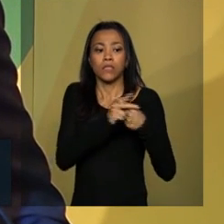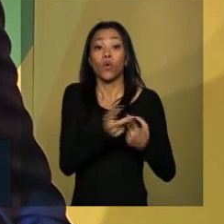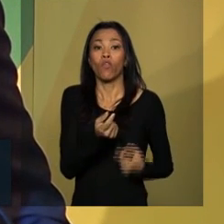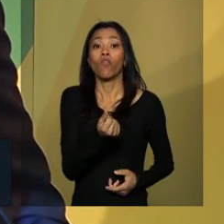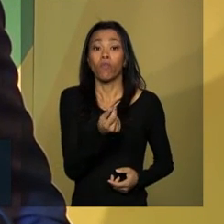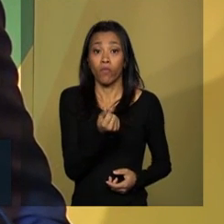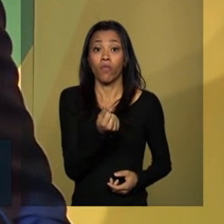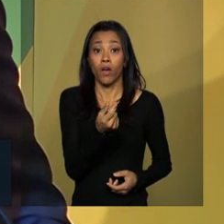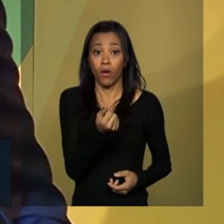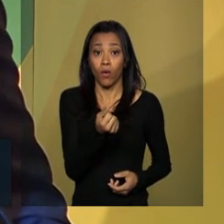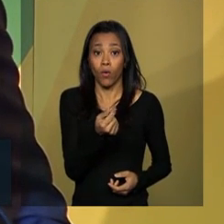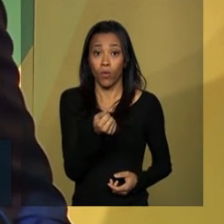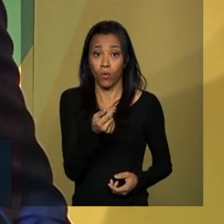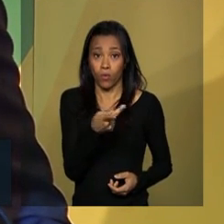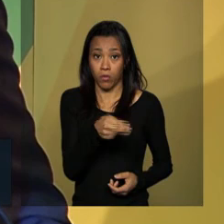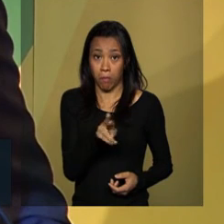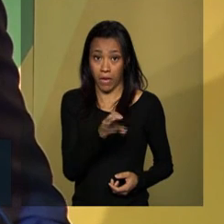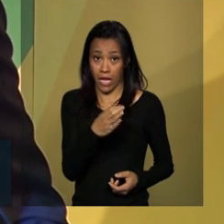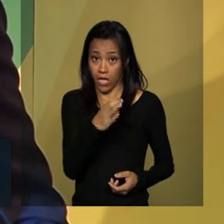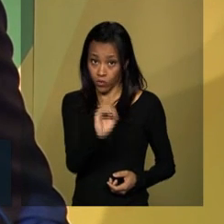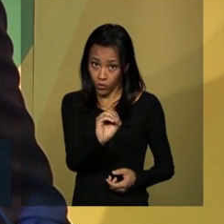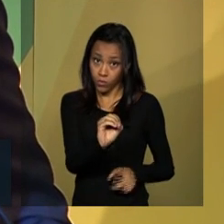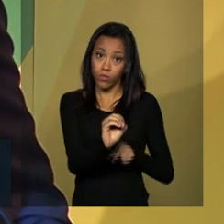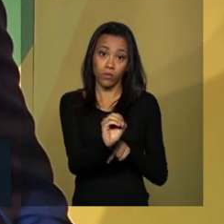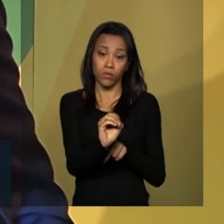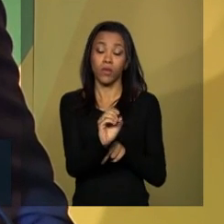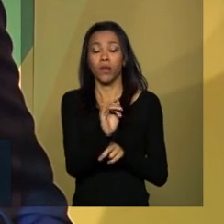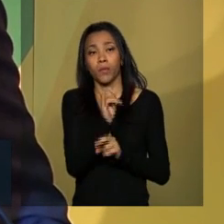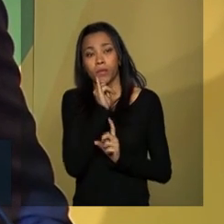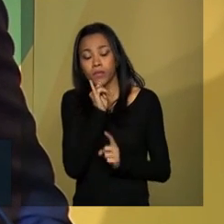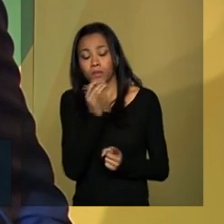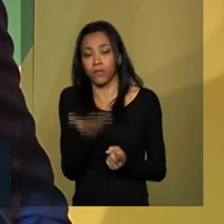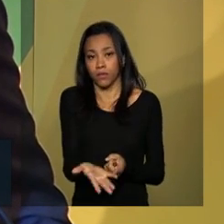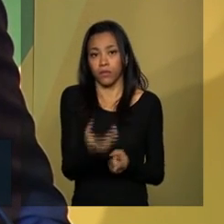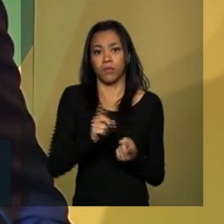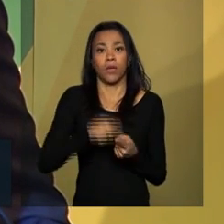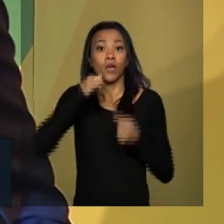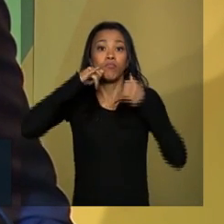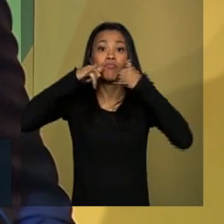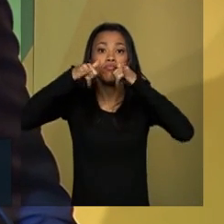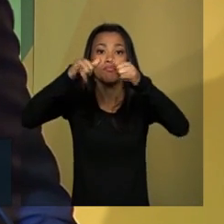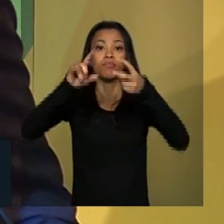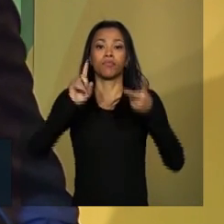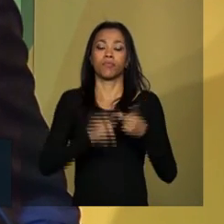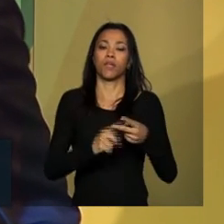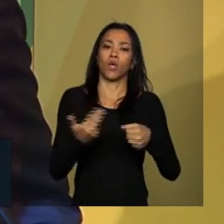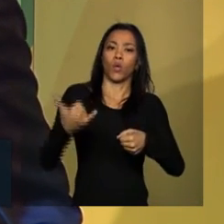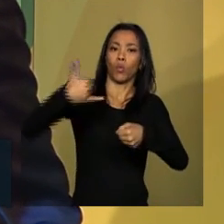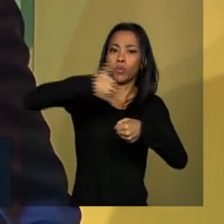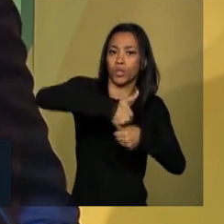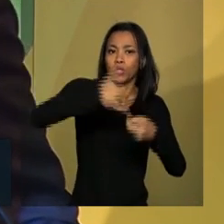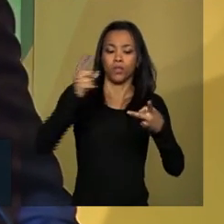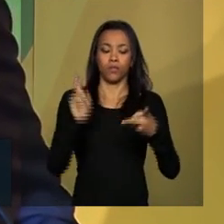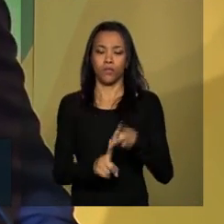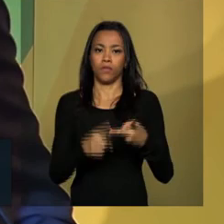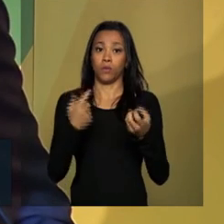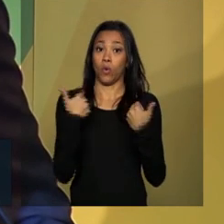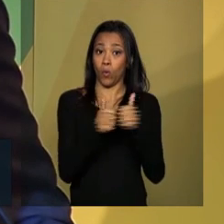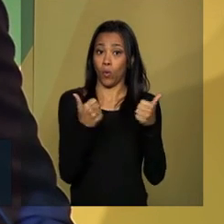relativos. Houve mudanças importantes nos preços relativos, preço da energia, combustível, transporte